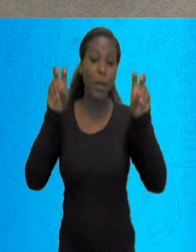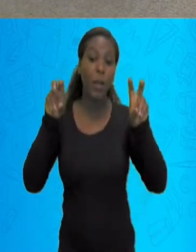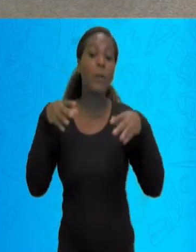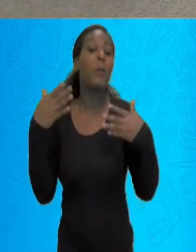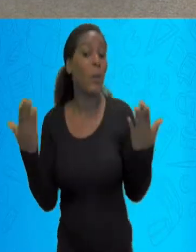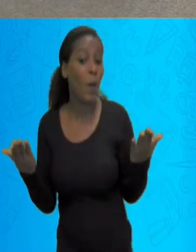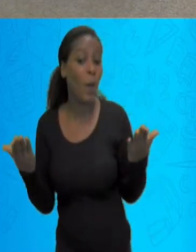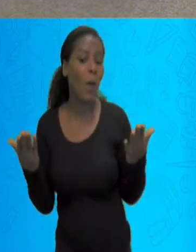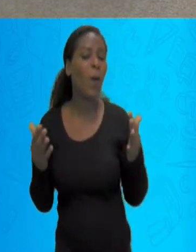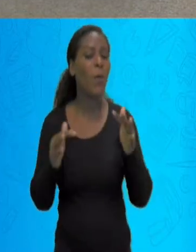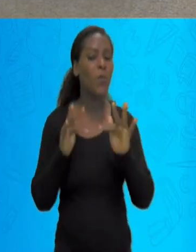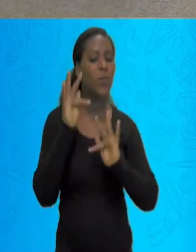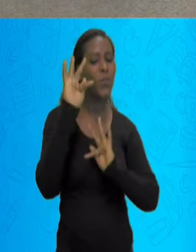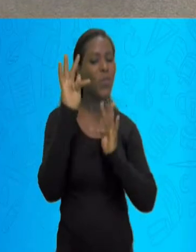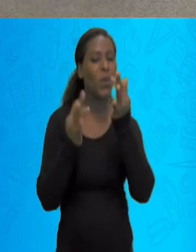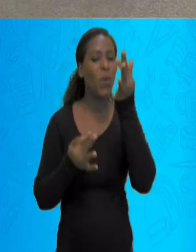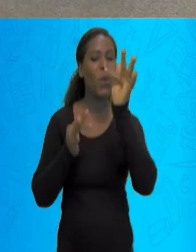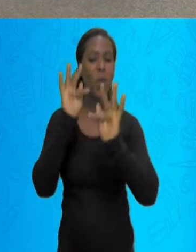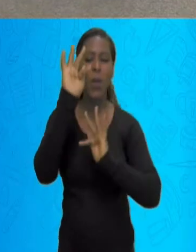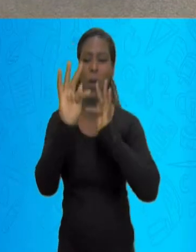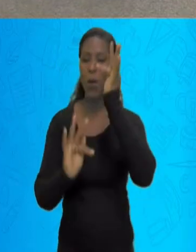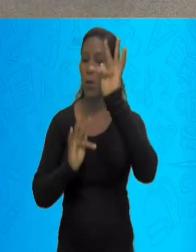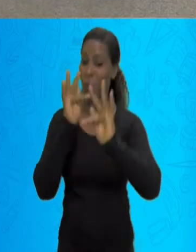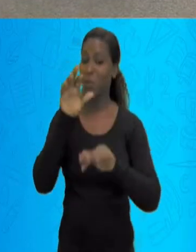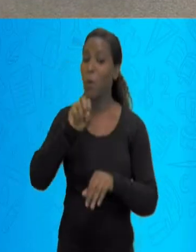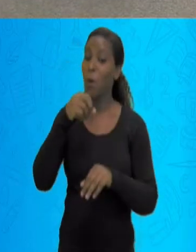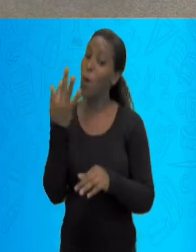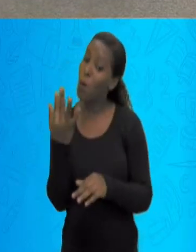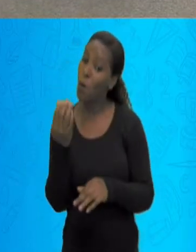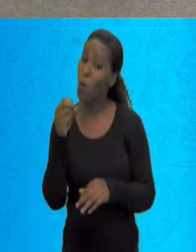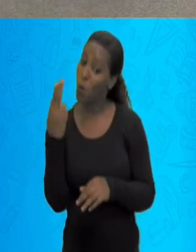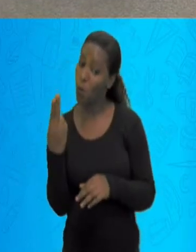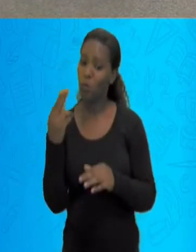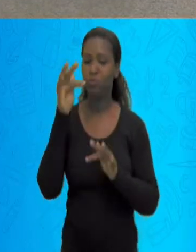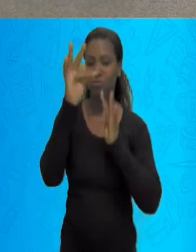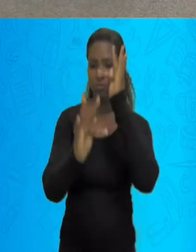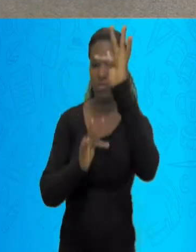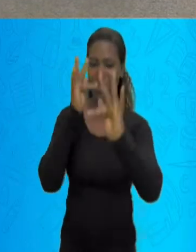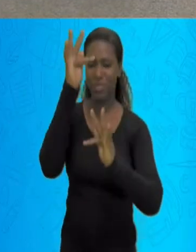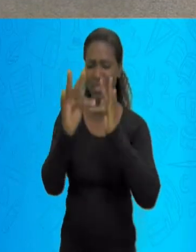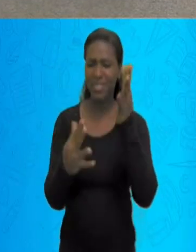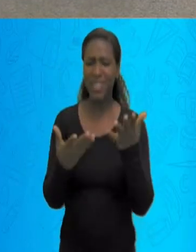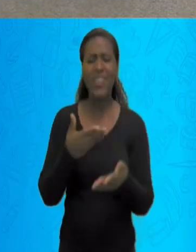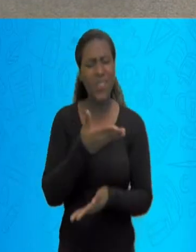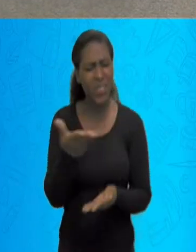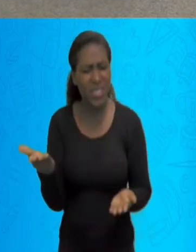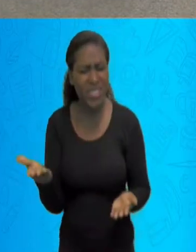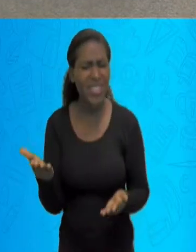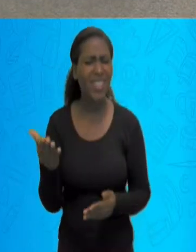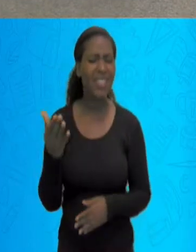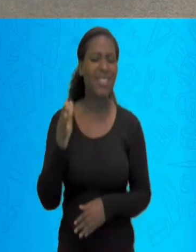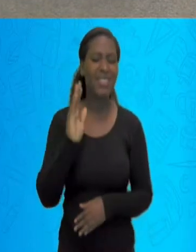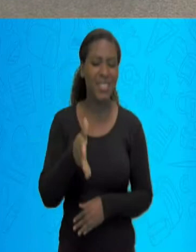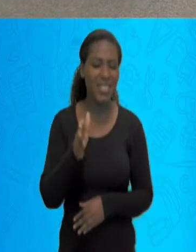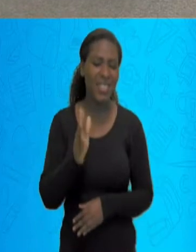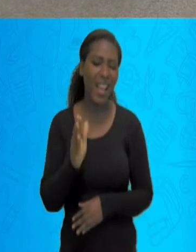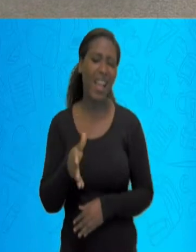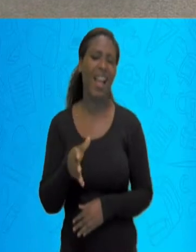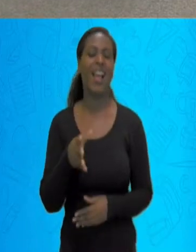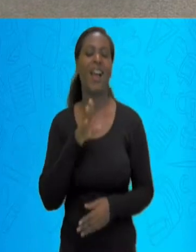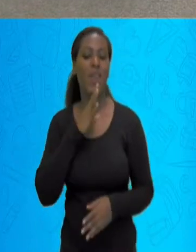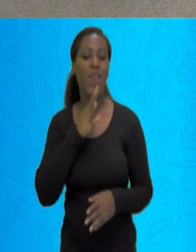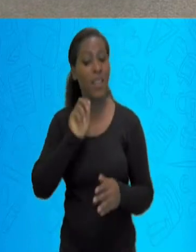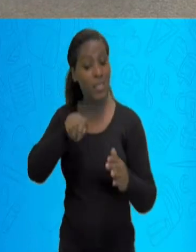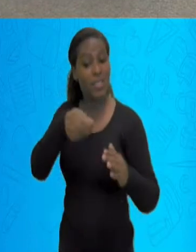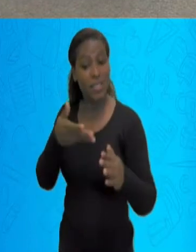vocês já ouviram falar sobre o folclore, mas vamos entender melhor o que é, como surgiu, se ele existe em